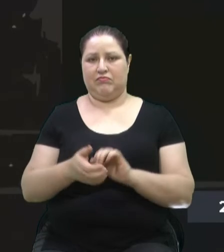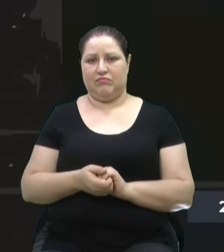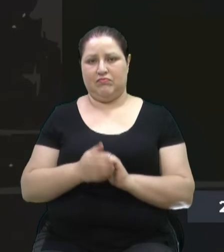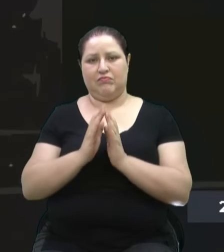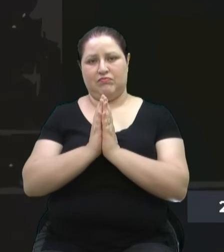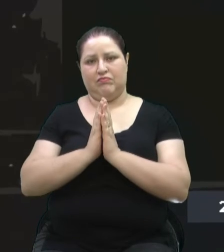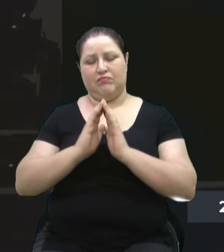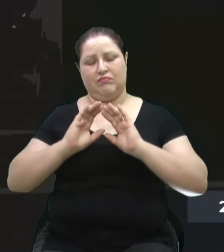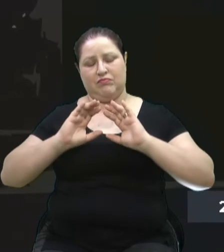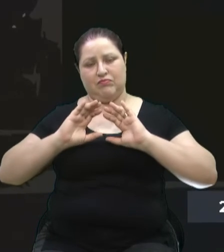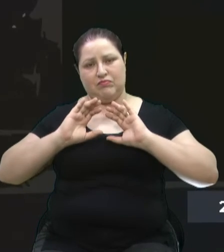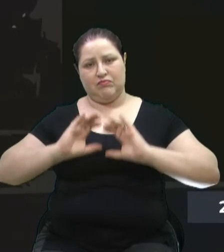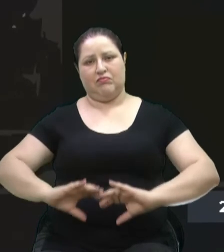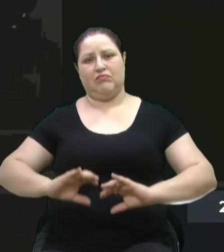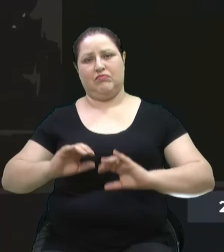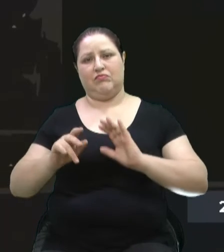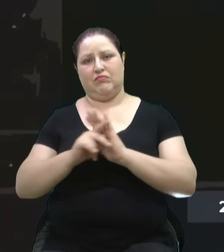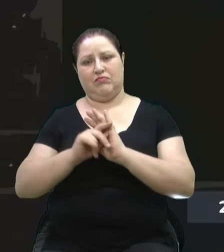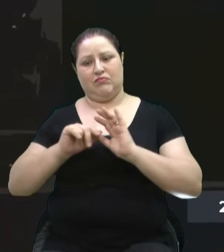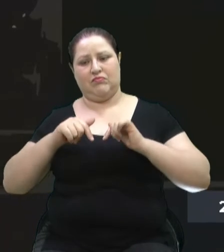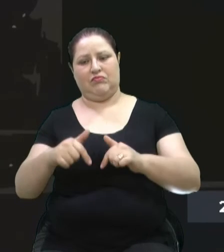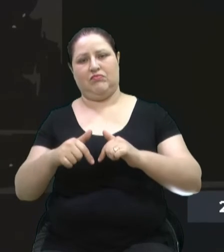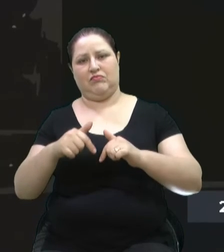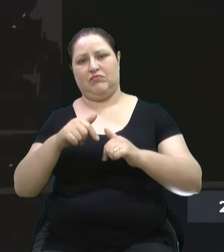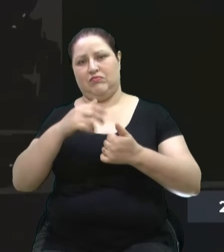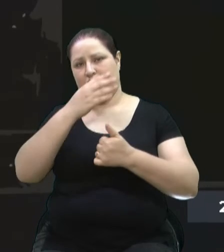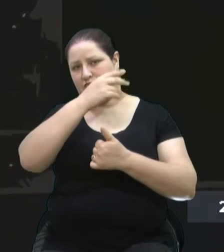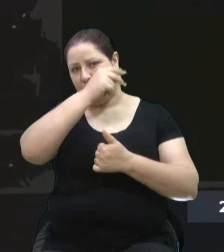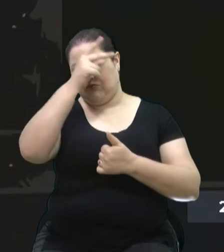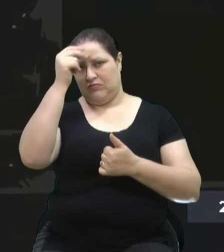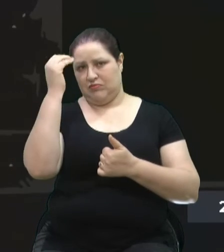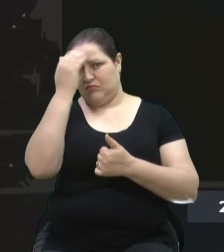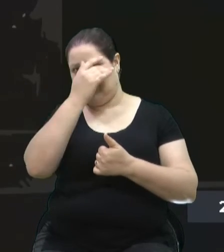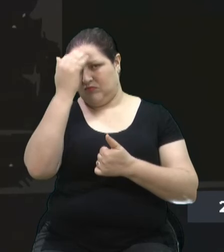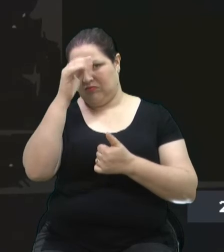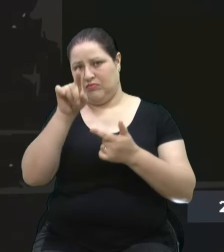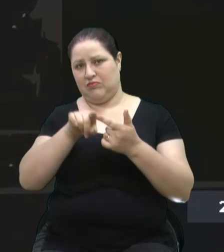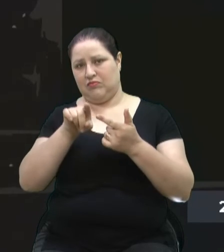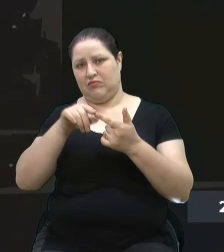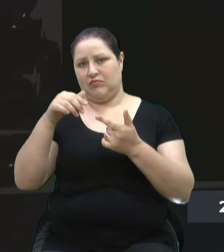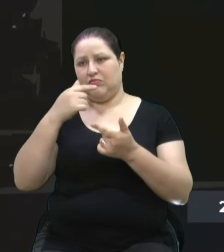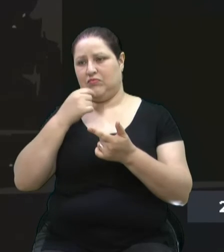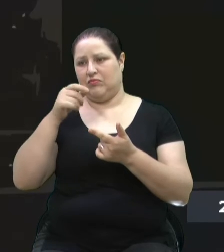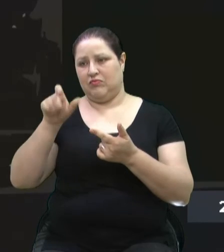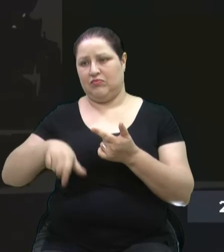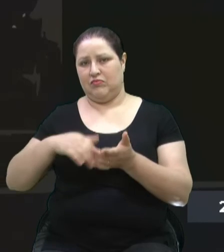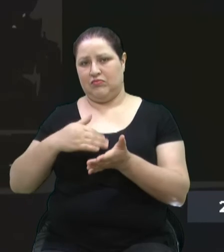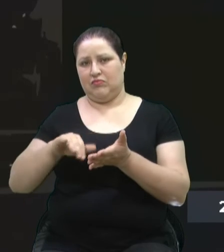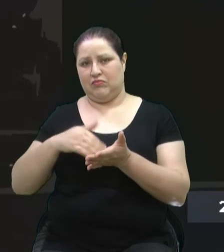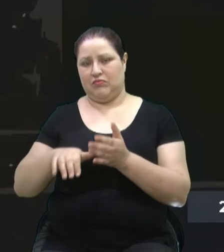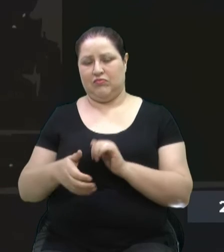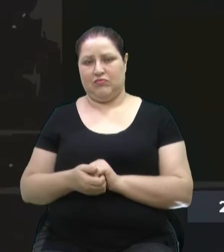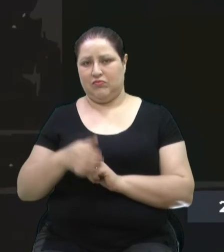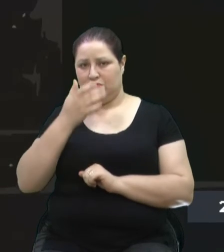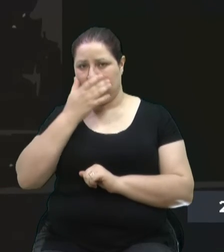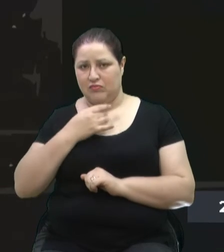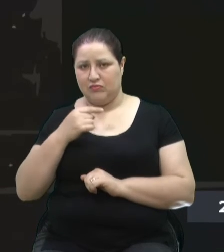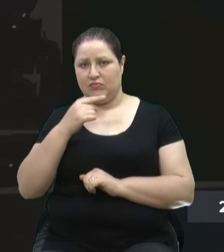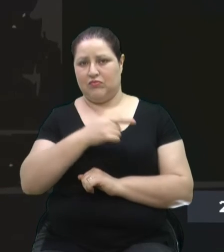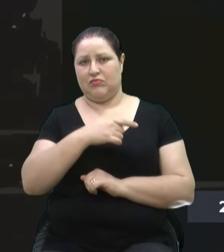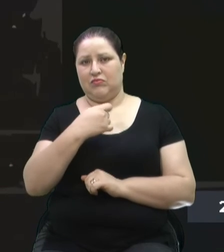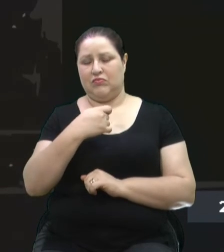atitude, secretários, vamos trabalhar em equipe e pensar no bem comum da população. Eu acho que é ele que precisa, é ele que